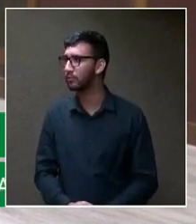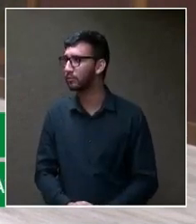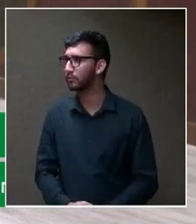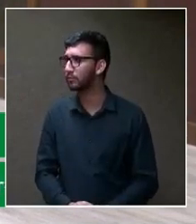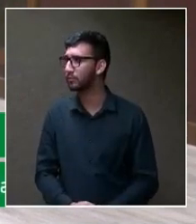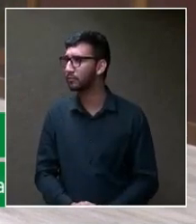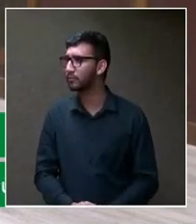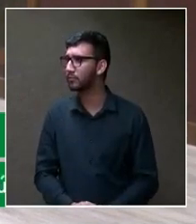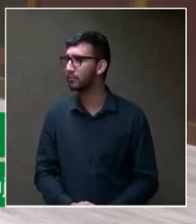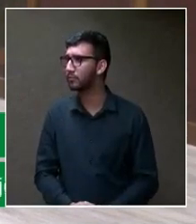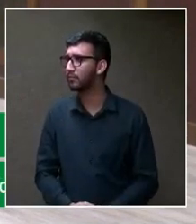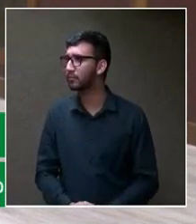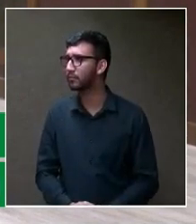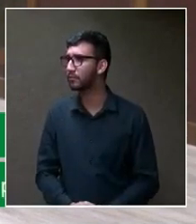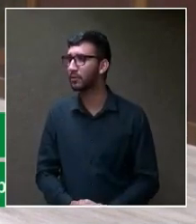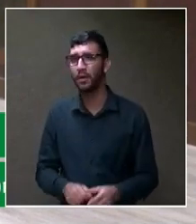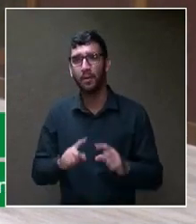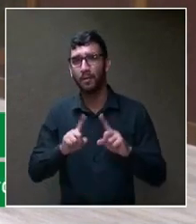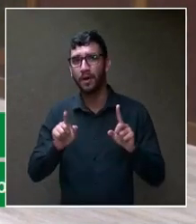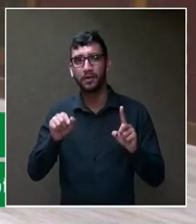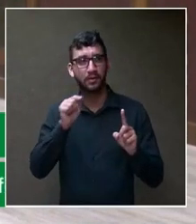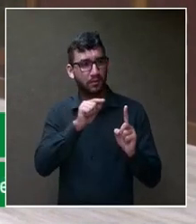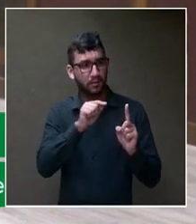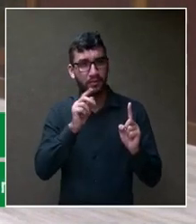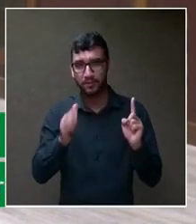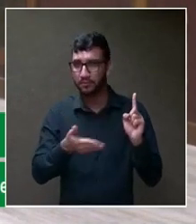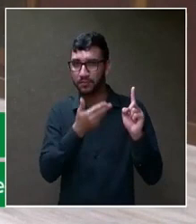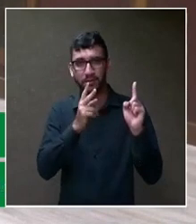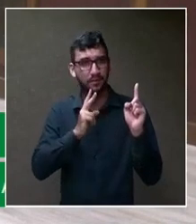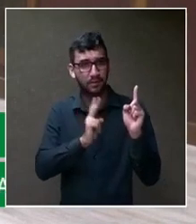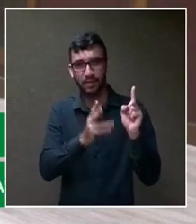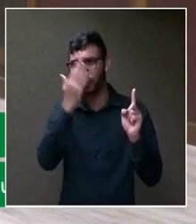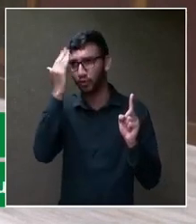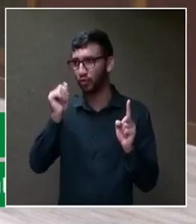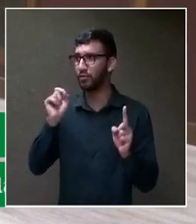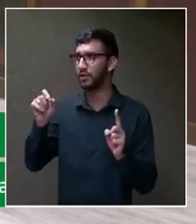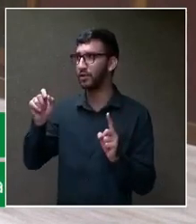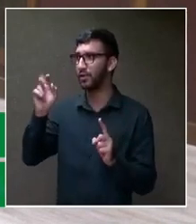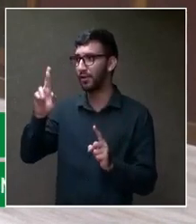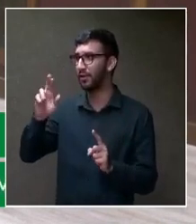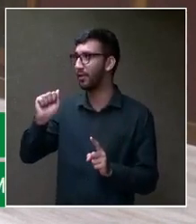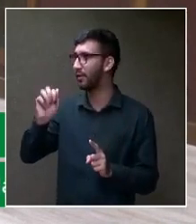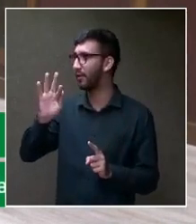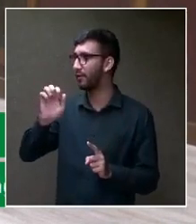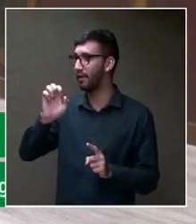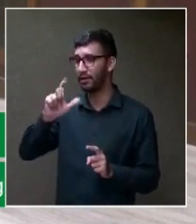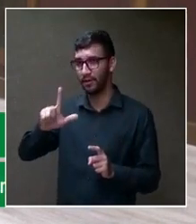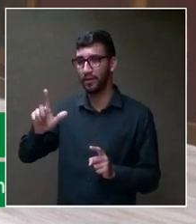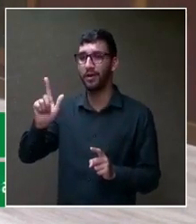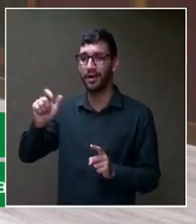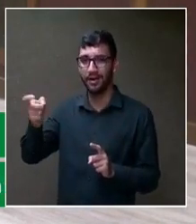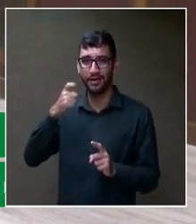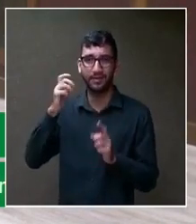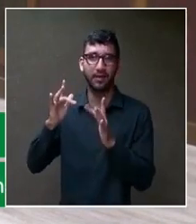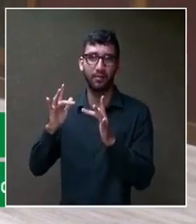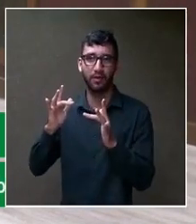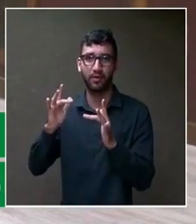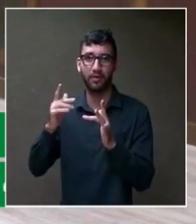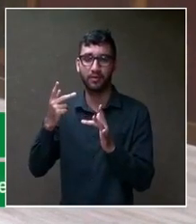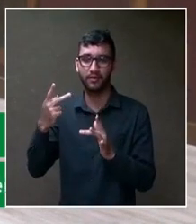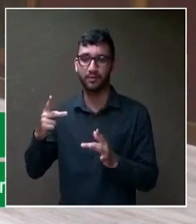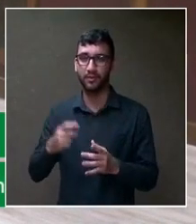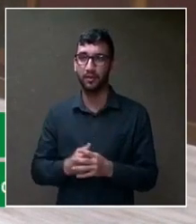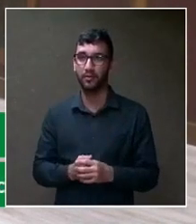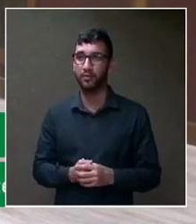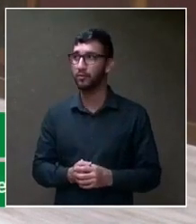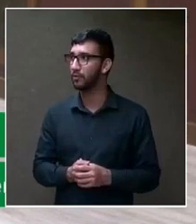Existia? Não recordo disso, não. É, mas ele sempre foi ciente que o Rafael era ex-namorado da Emily. Sim, mas eu digo na situação de descobrir algo. Não é